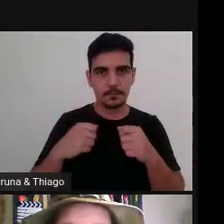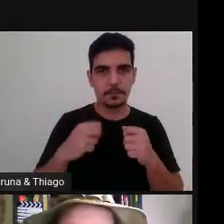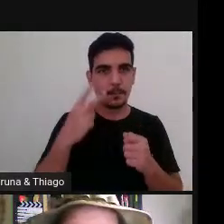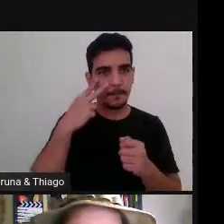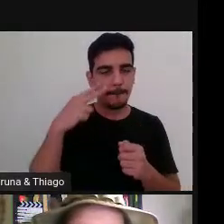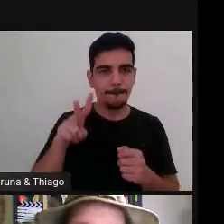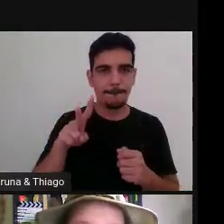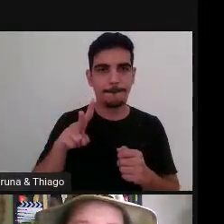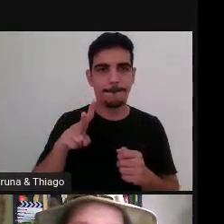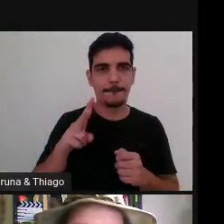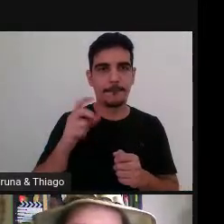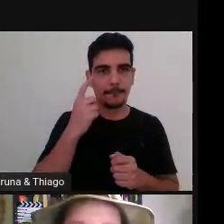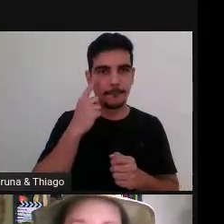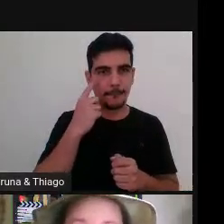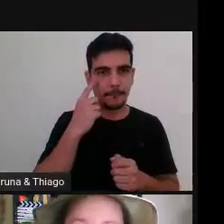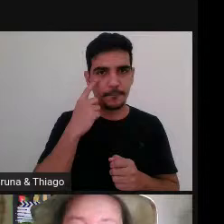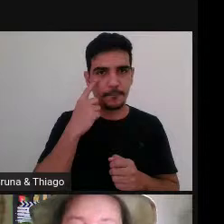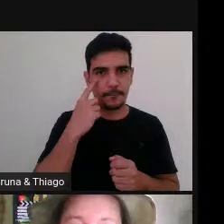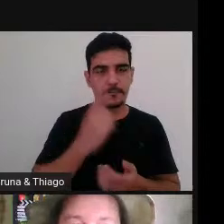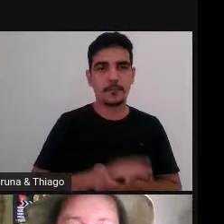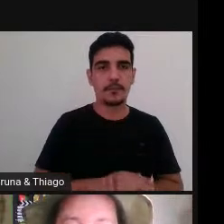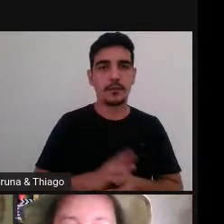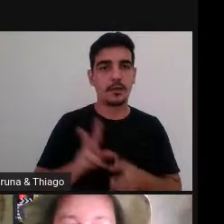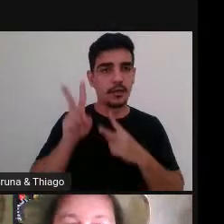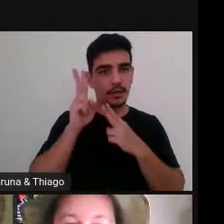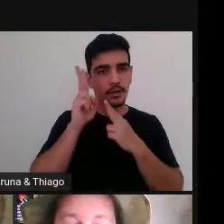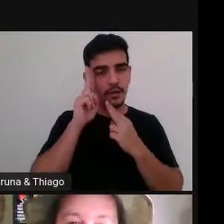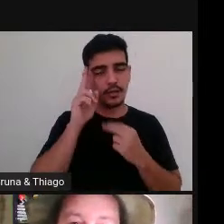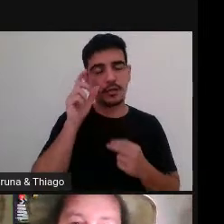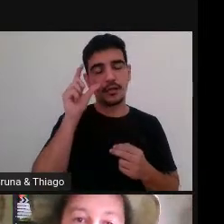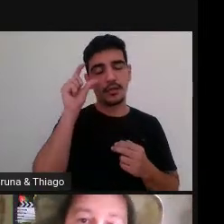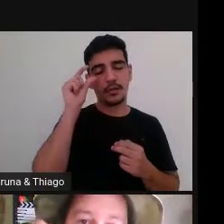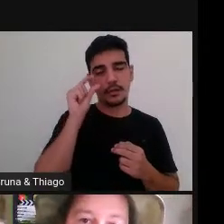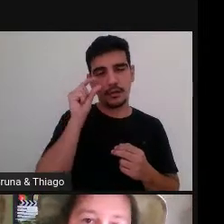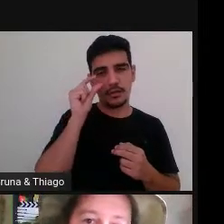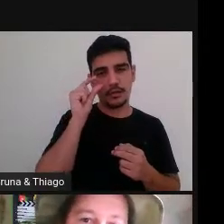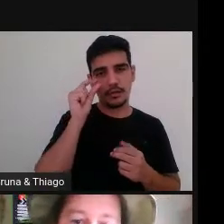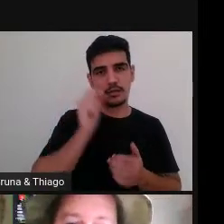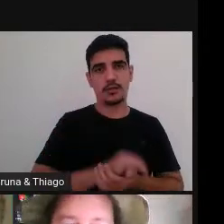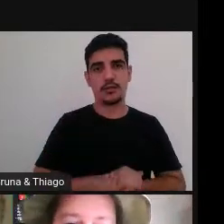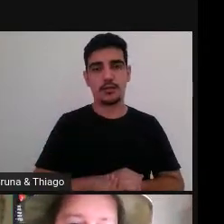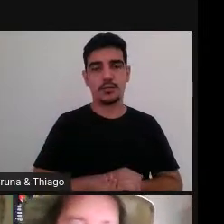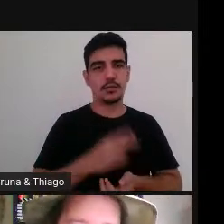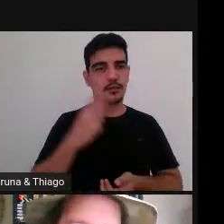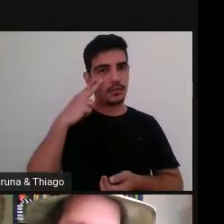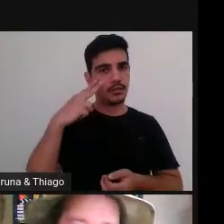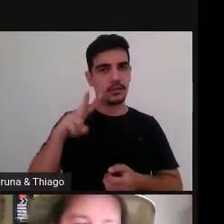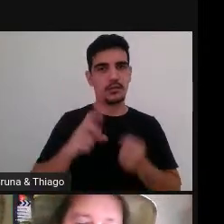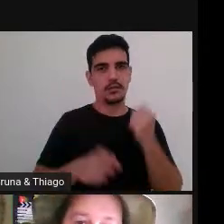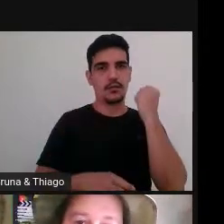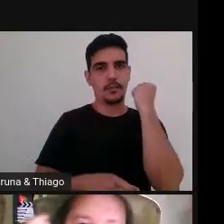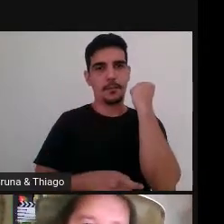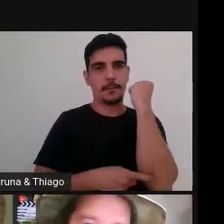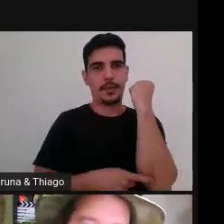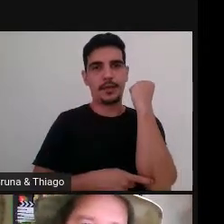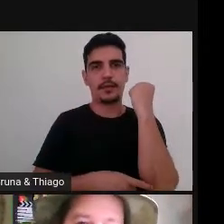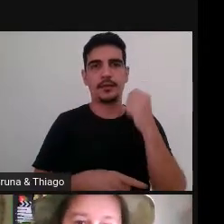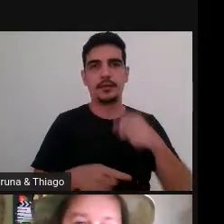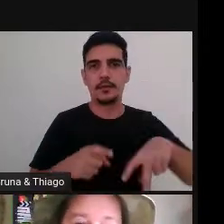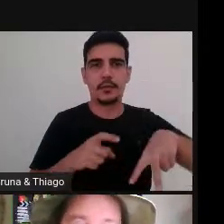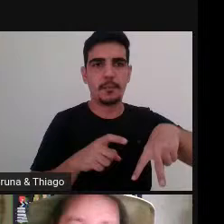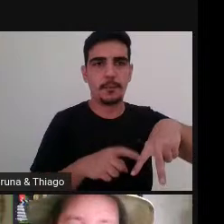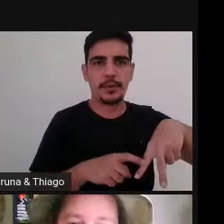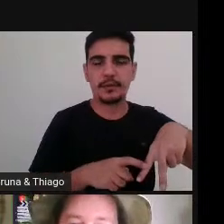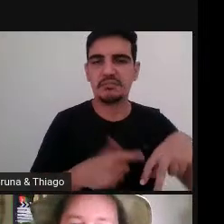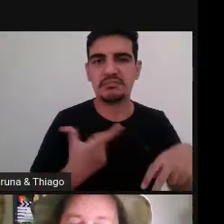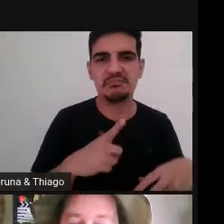estão com aquela cara de sono, né? Um acidente por cobra coral. E olha o local do acidente. Não tem bolha, não tem inchaço, não tem